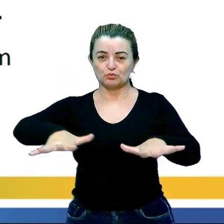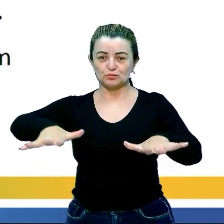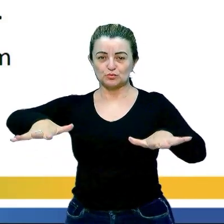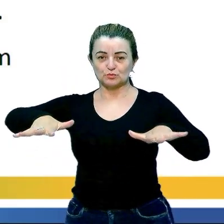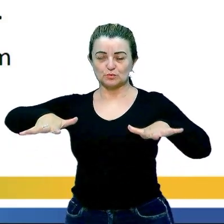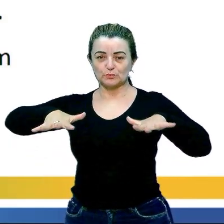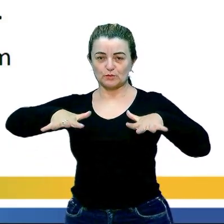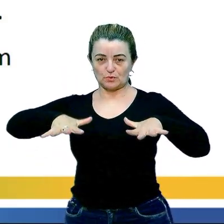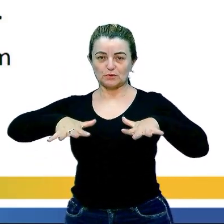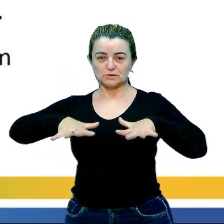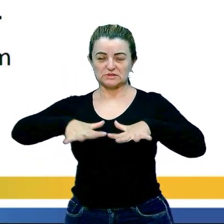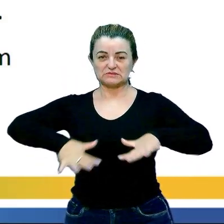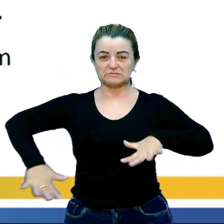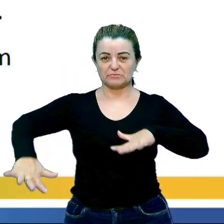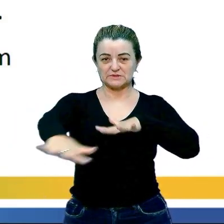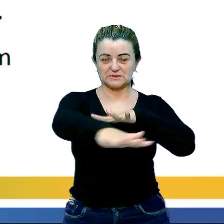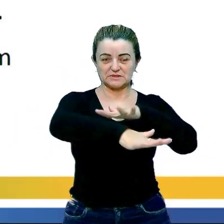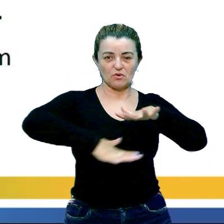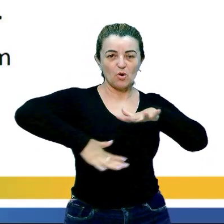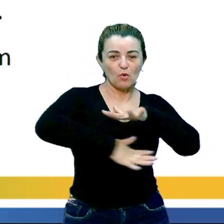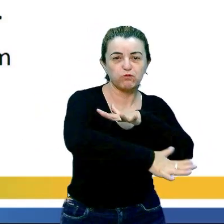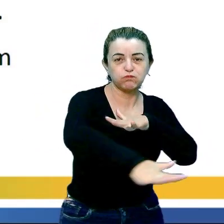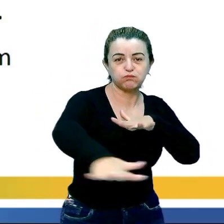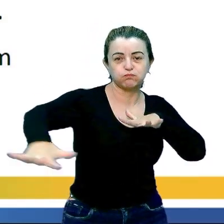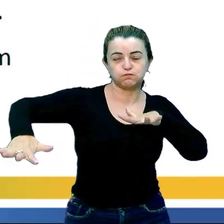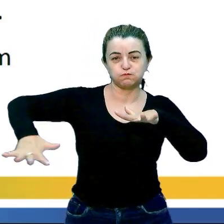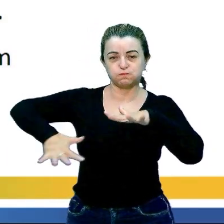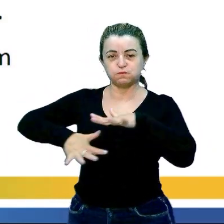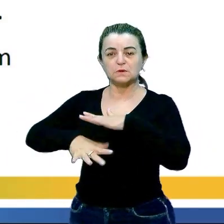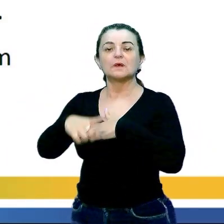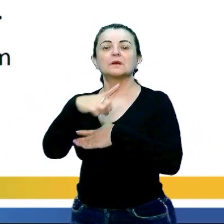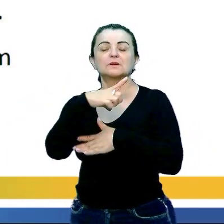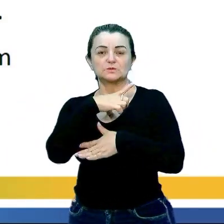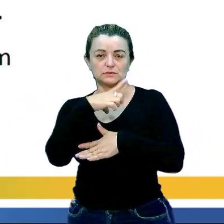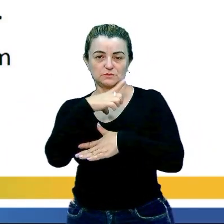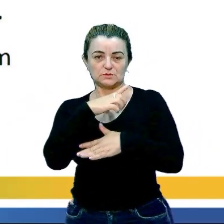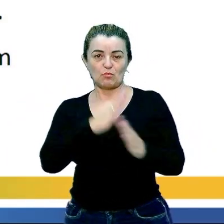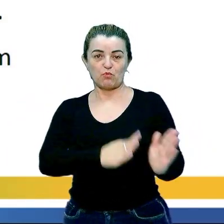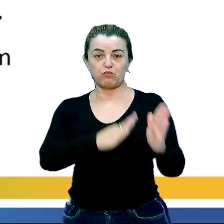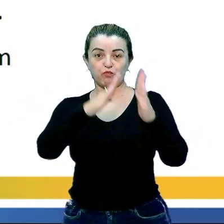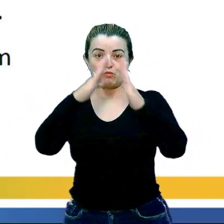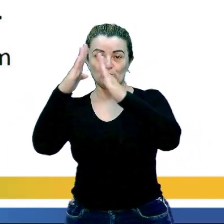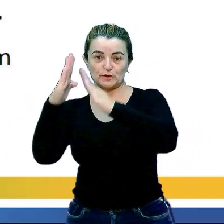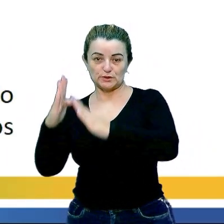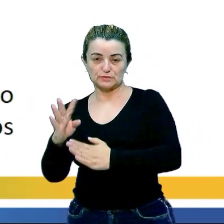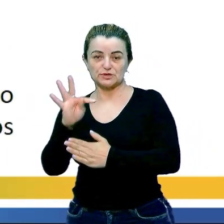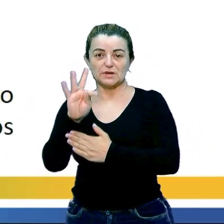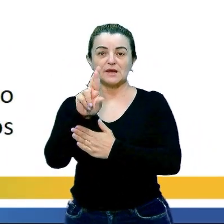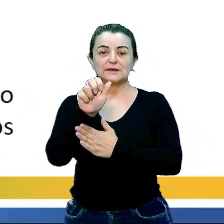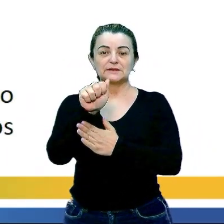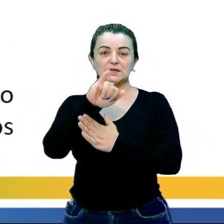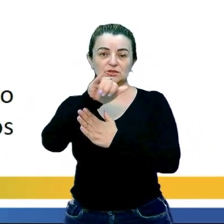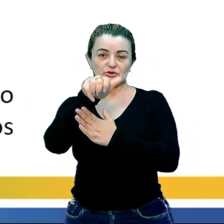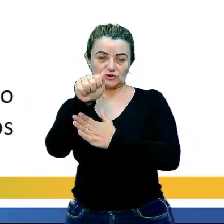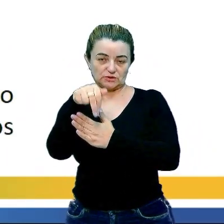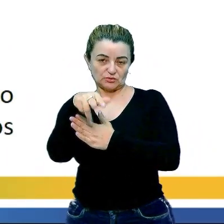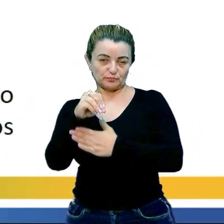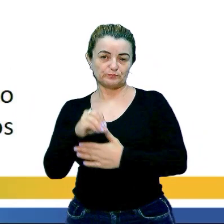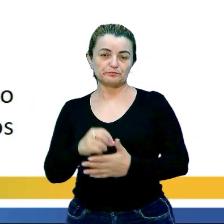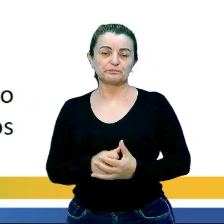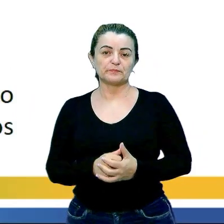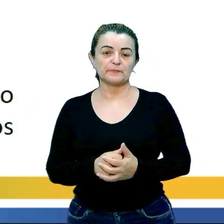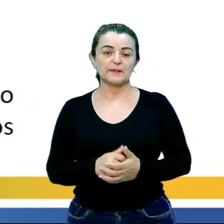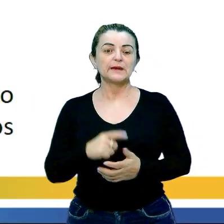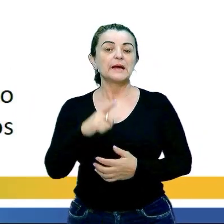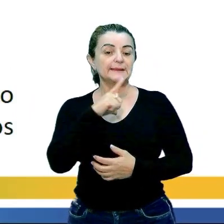quantidade de território, a maior expansão, né, se deu no período de Trajano. temos